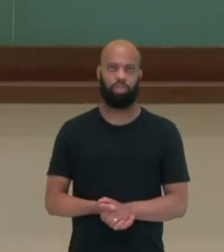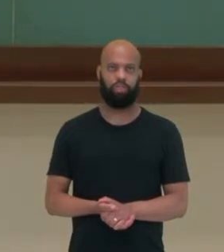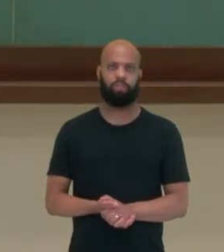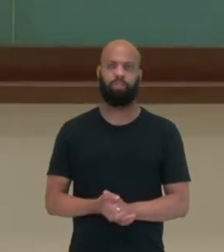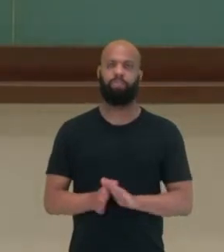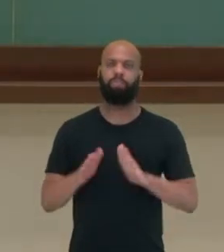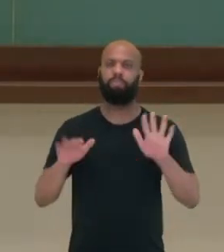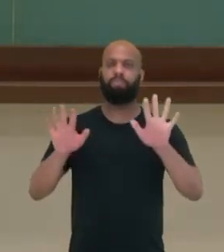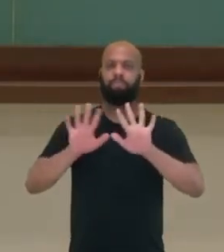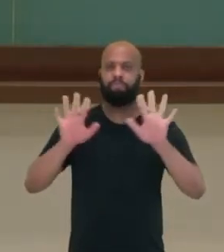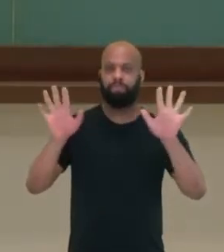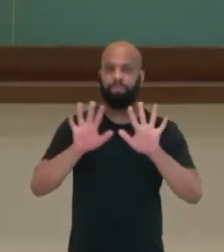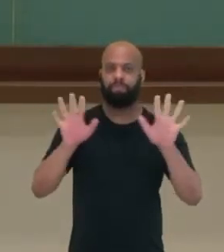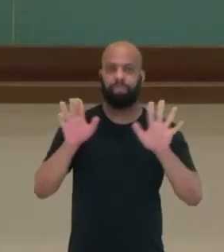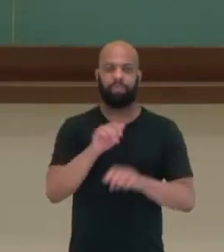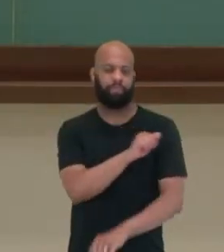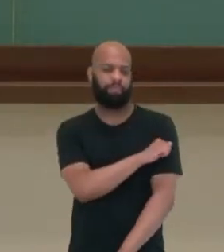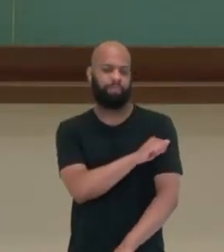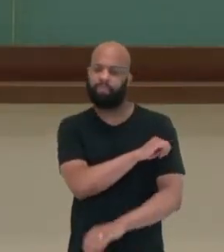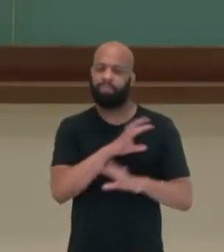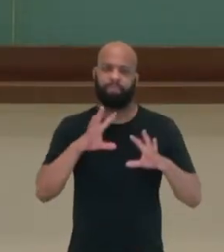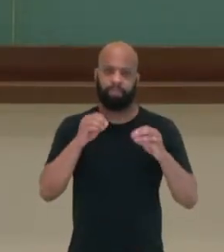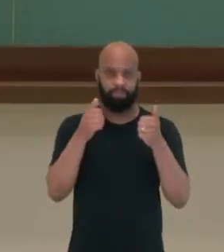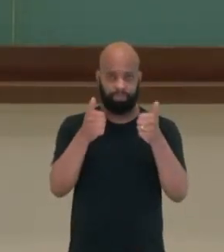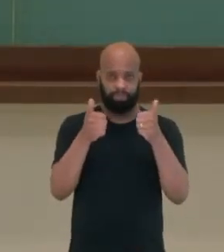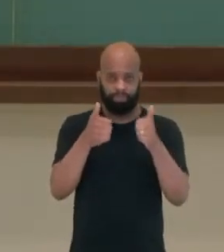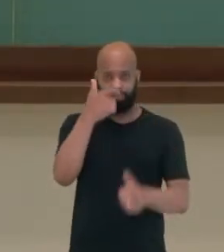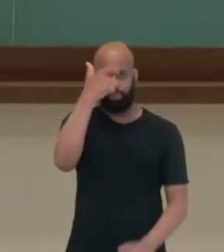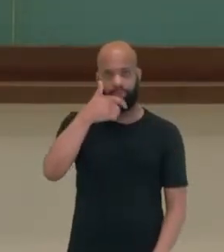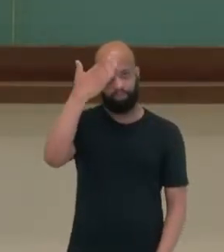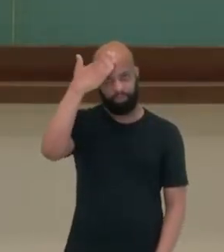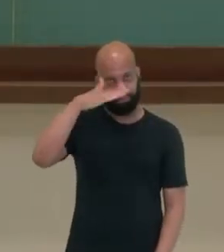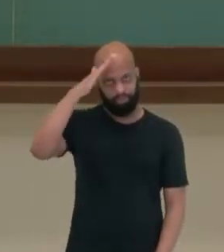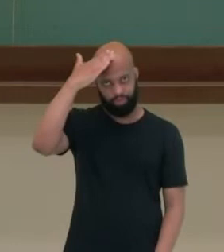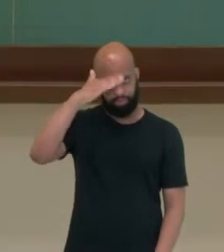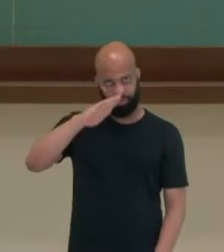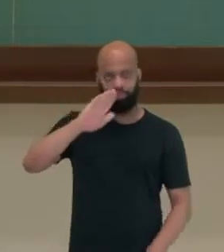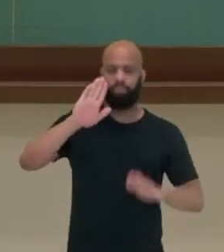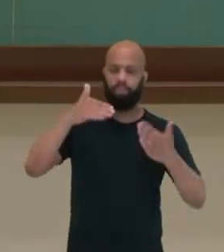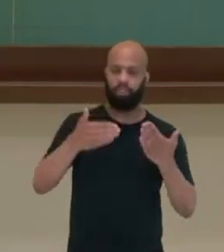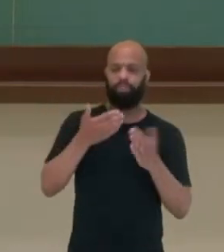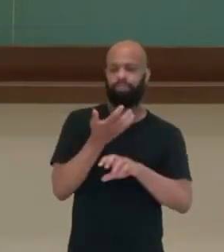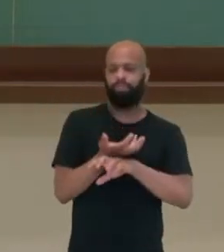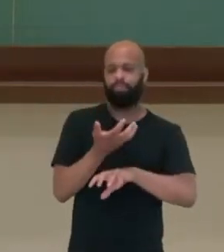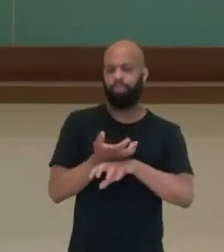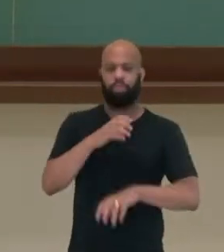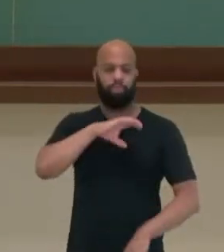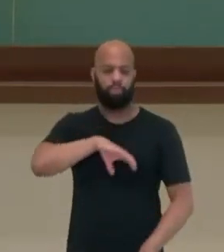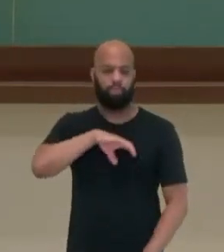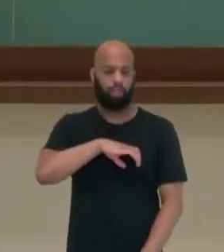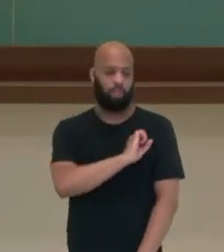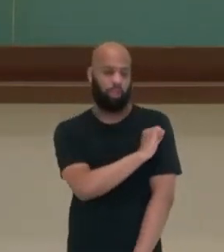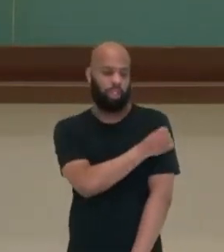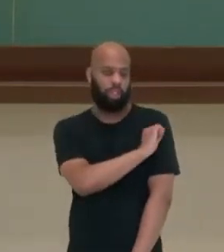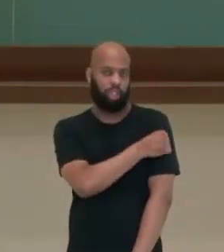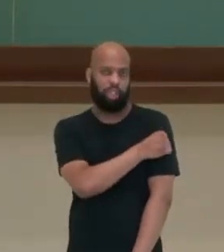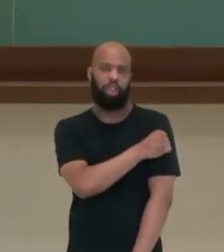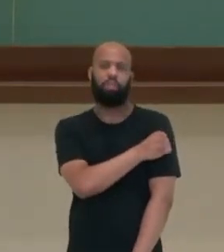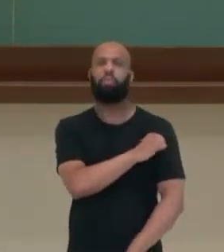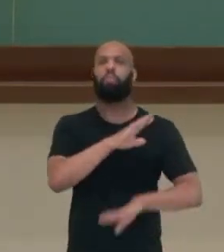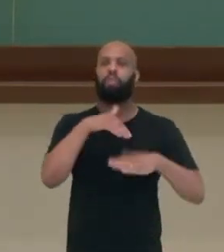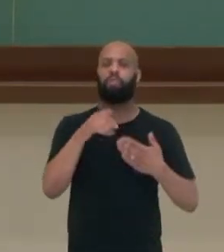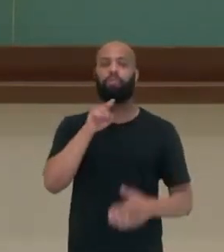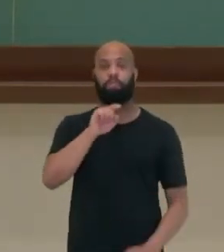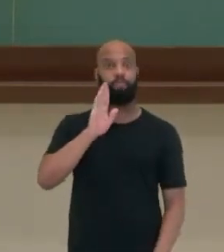Salve, salve, salve, meu querido e minha querida! Professor Adriano na área! Língua portuguesa, 8º ano. E como